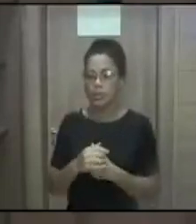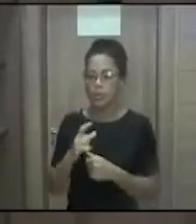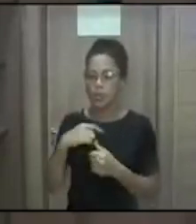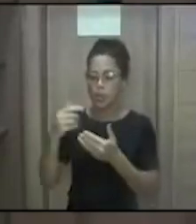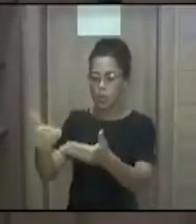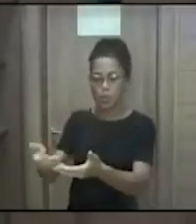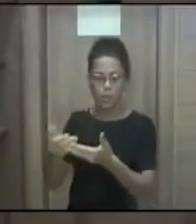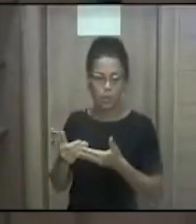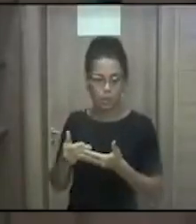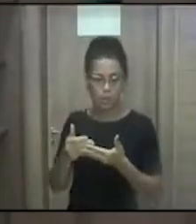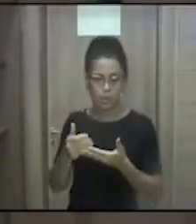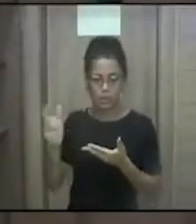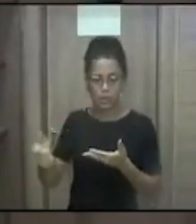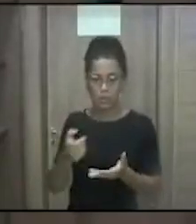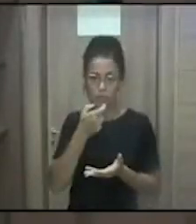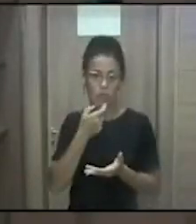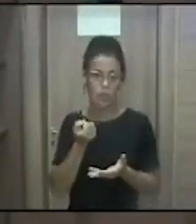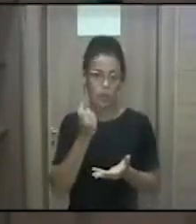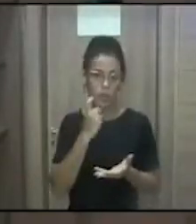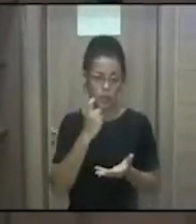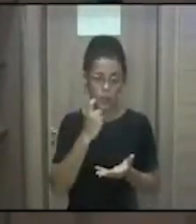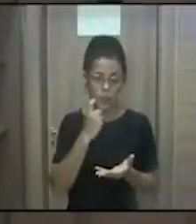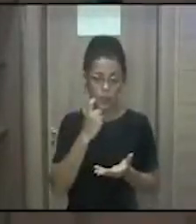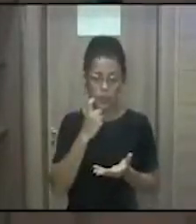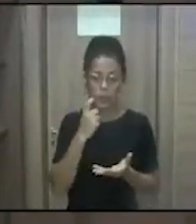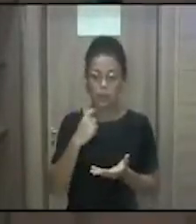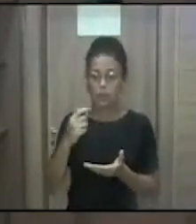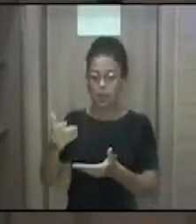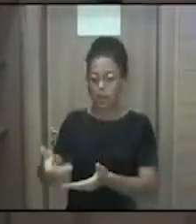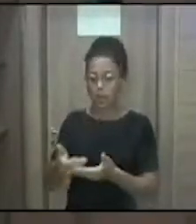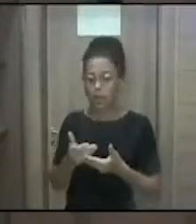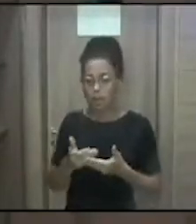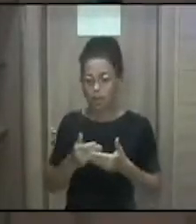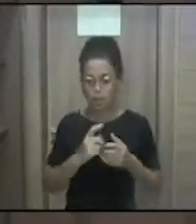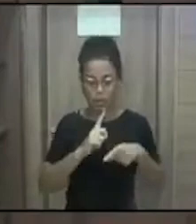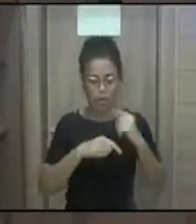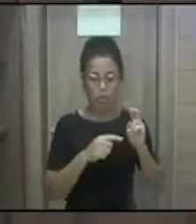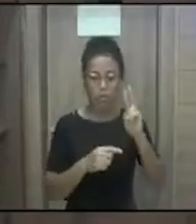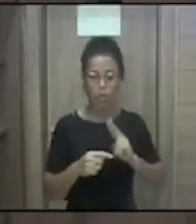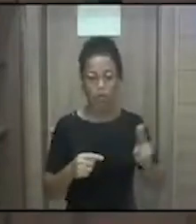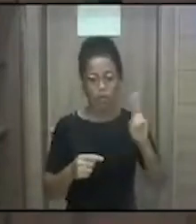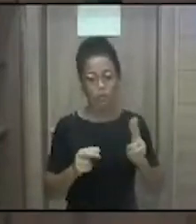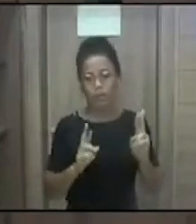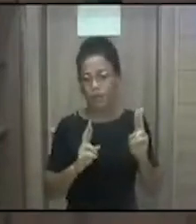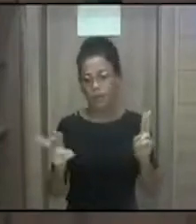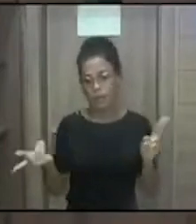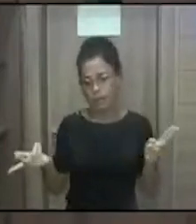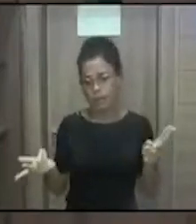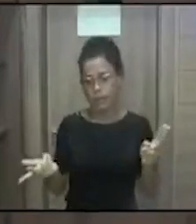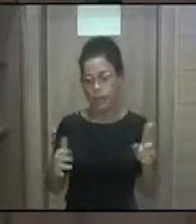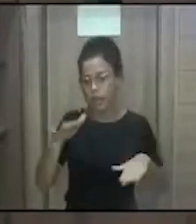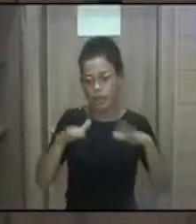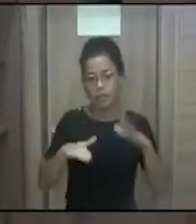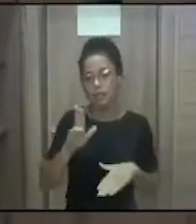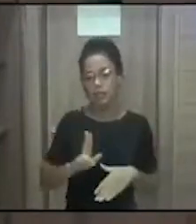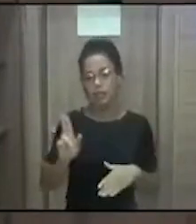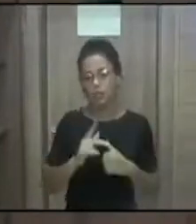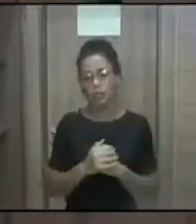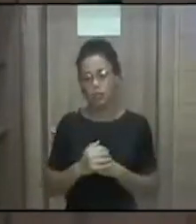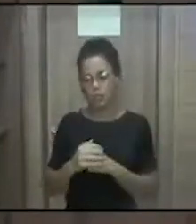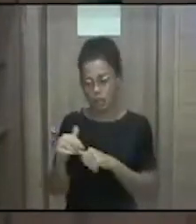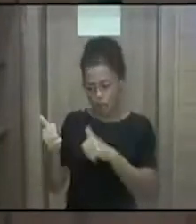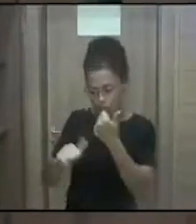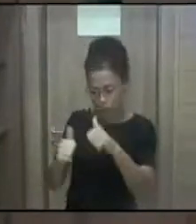a prótese, mas a distância entre receber e utilizar é muito grande, né? Então, é preciso analisar do ponto de vista